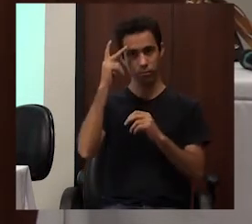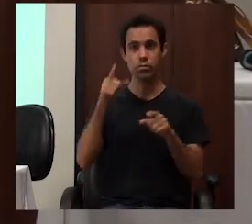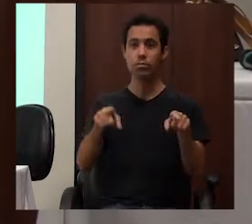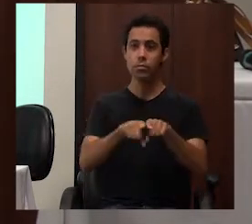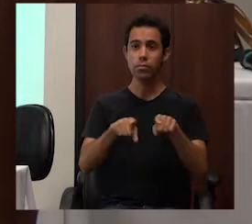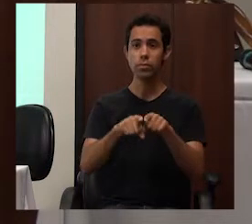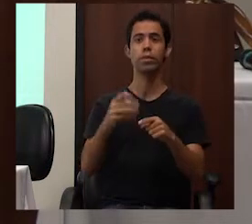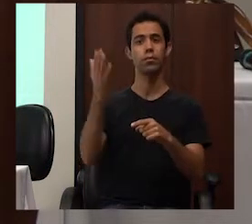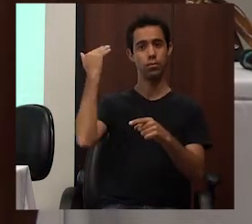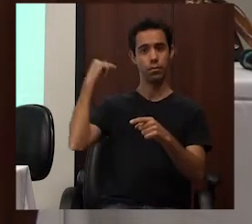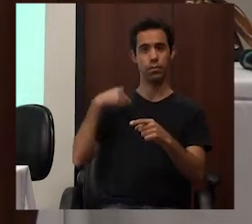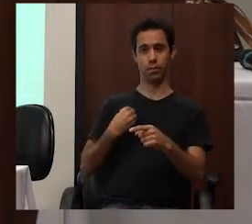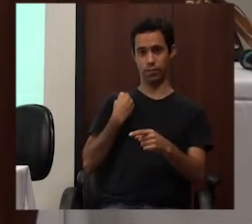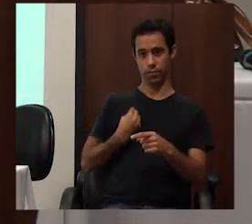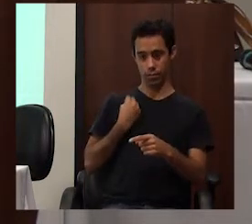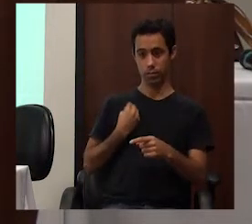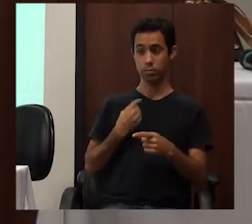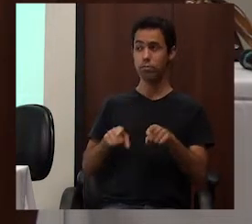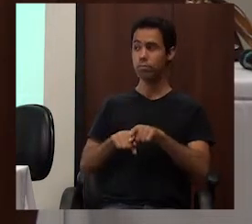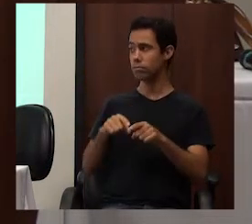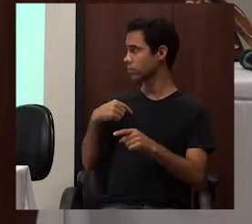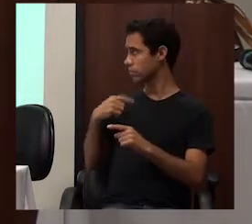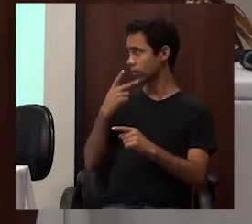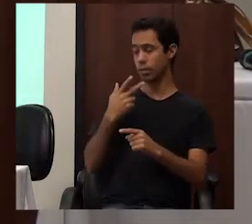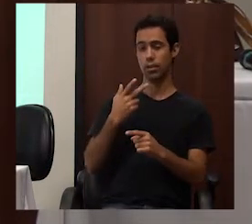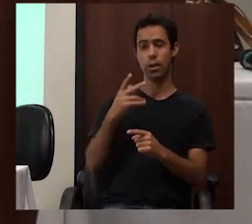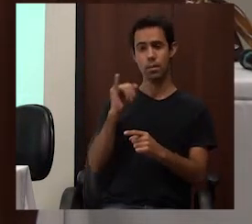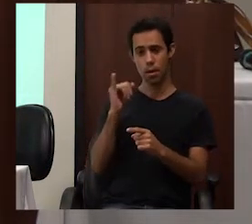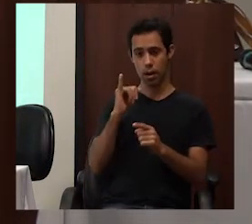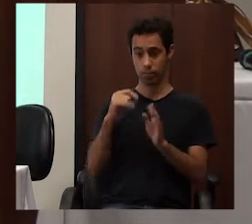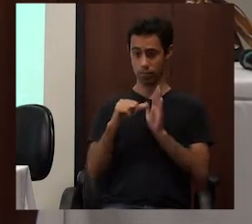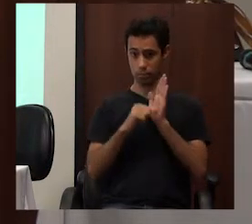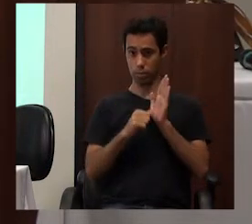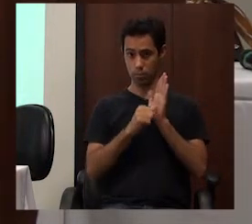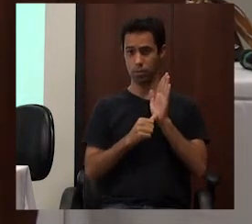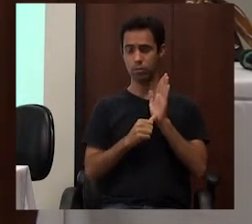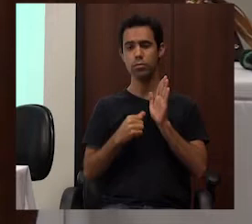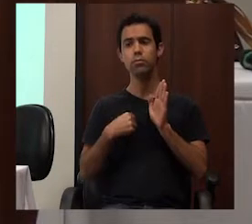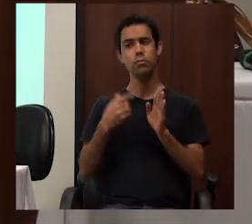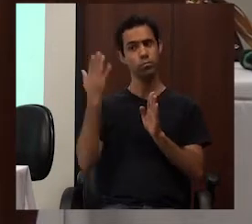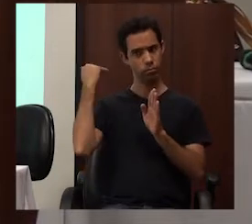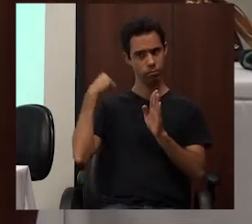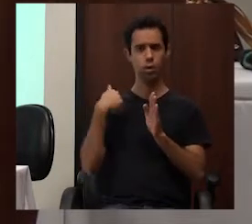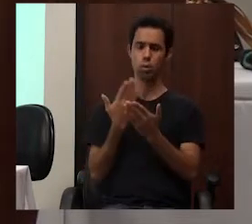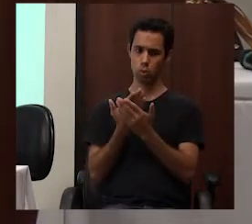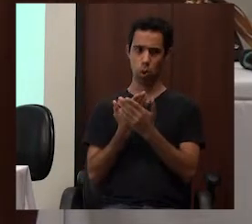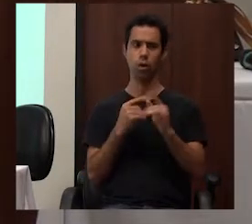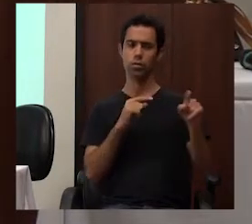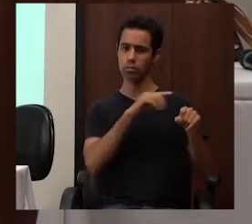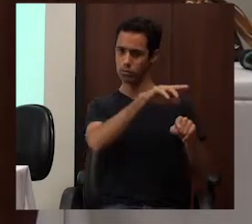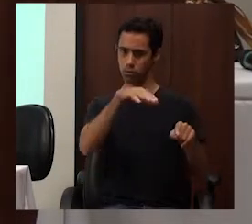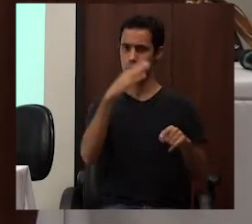de vida, né? Eu tenho minha irmã que tem síndrome de Down. E essa minha irmã estudou em escolas comuns